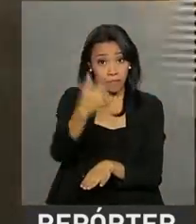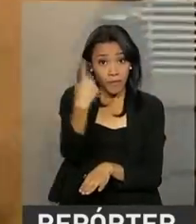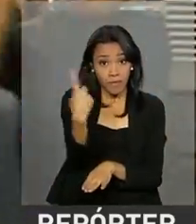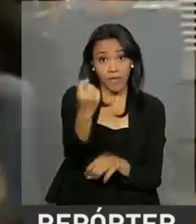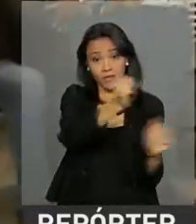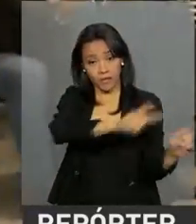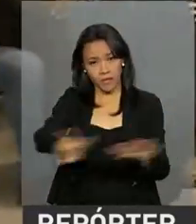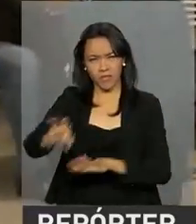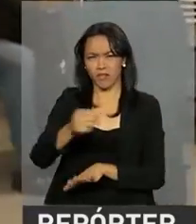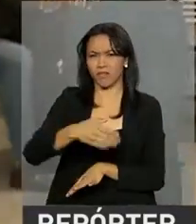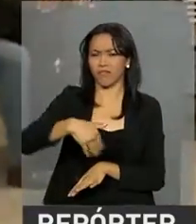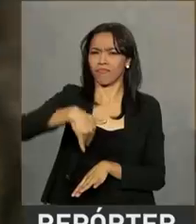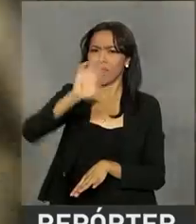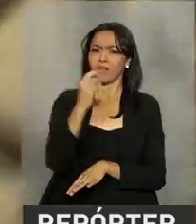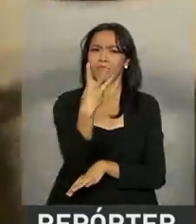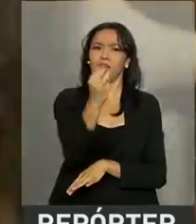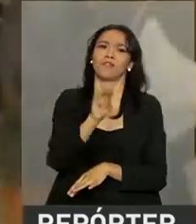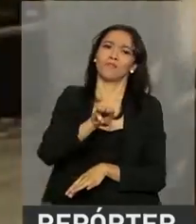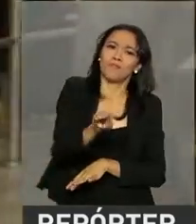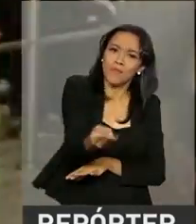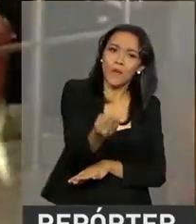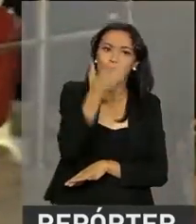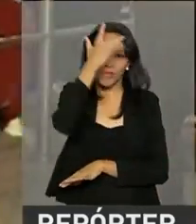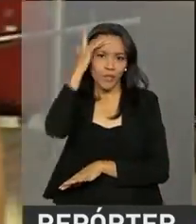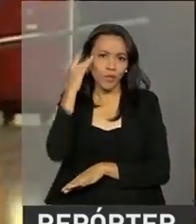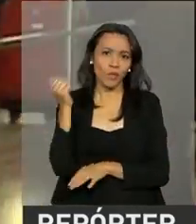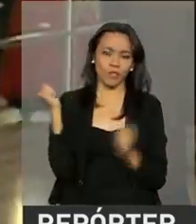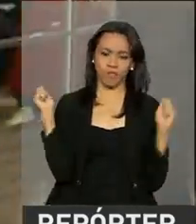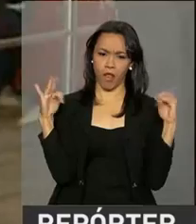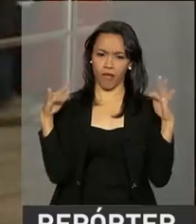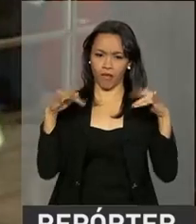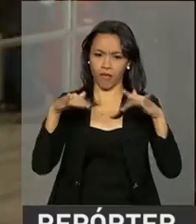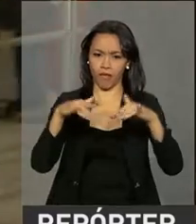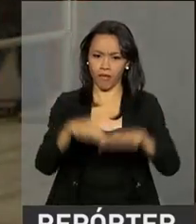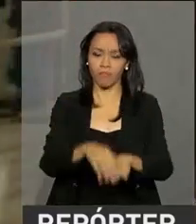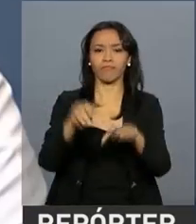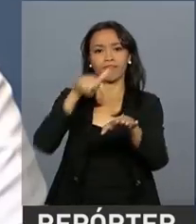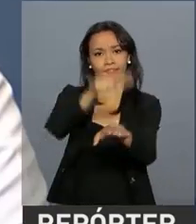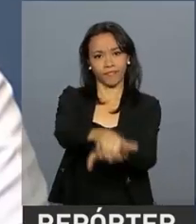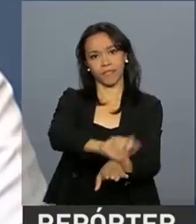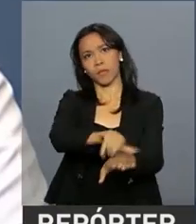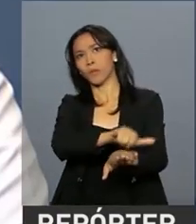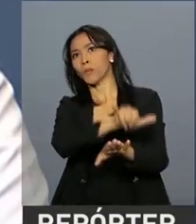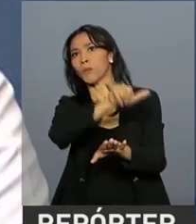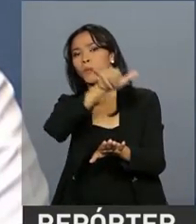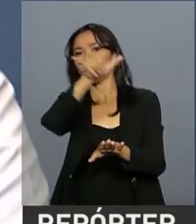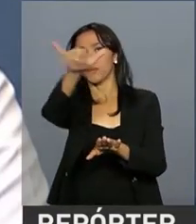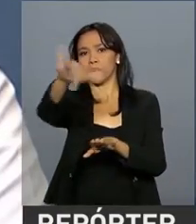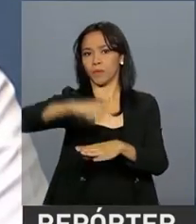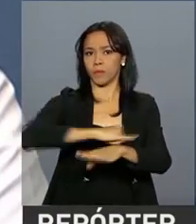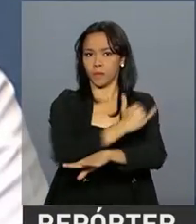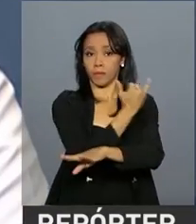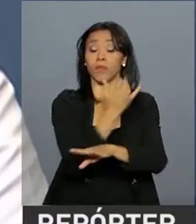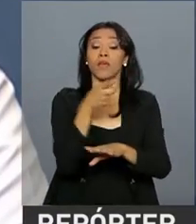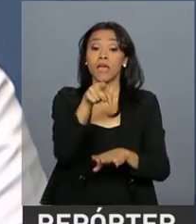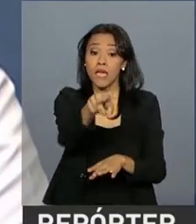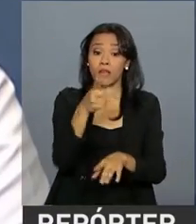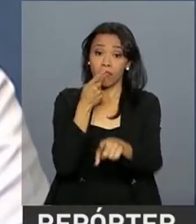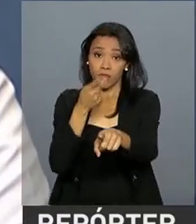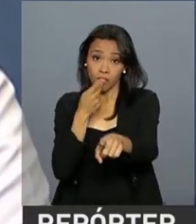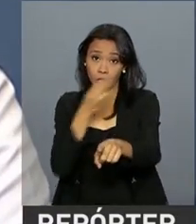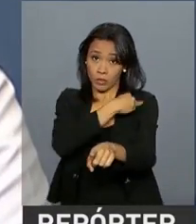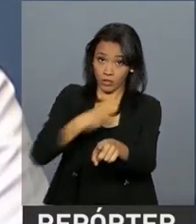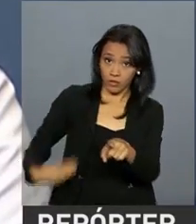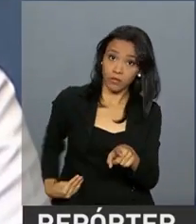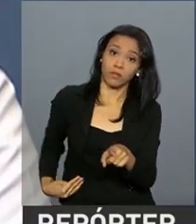3 milhões de passageiros embarcaram e desembarcaram nesses terminais. O ministro dos Transportes, Portos e